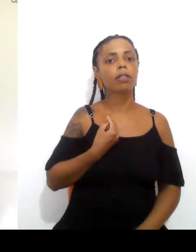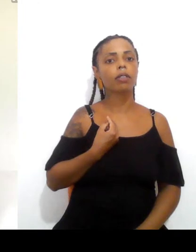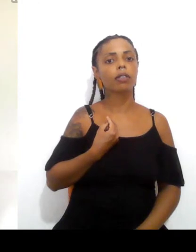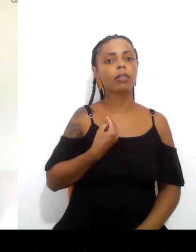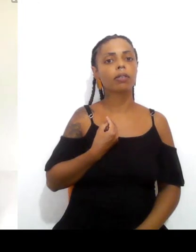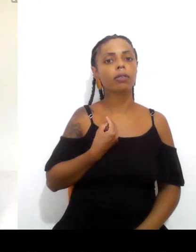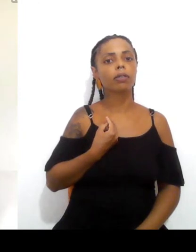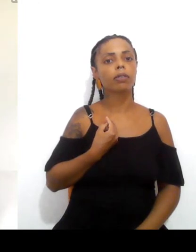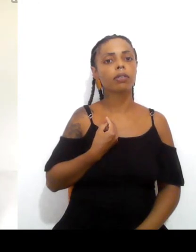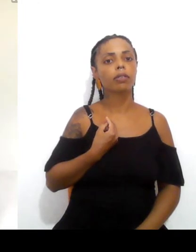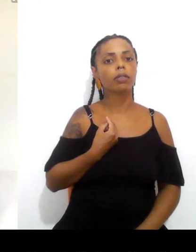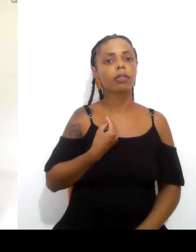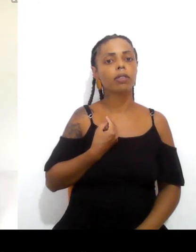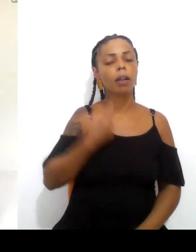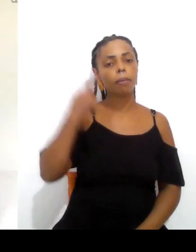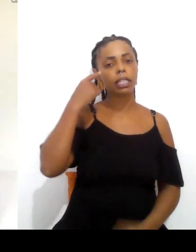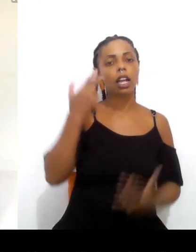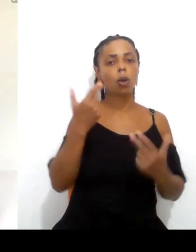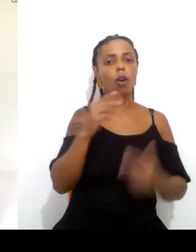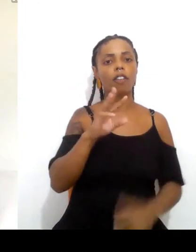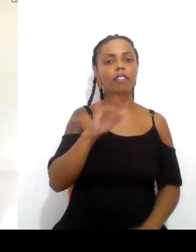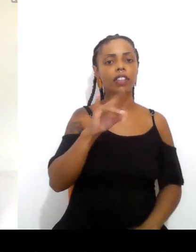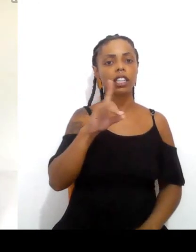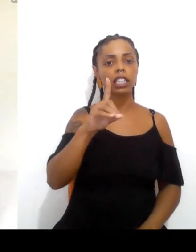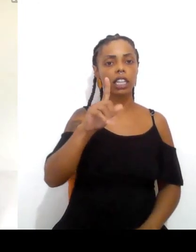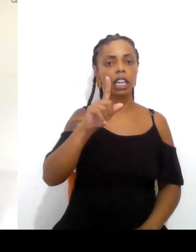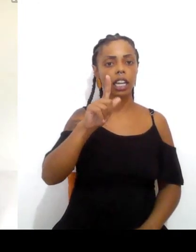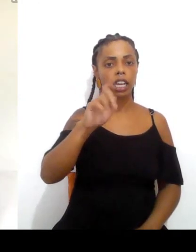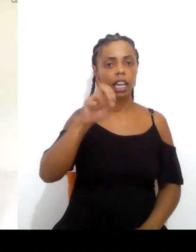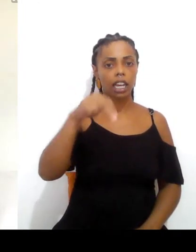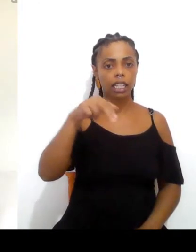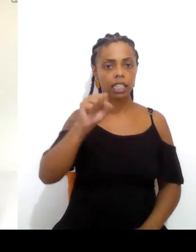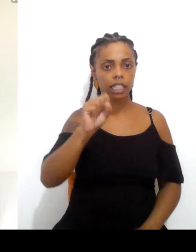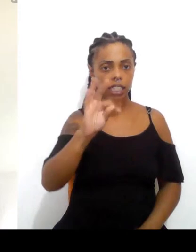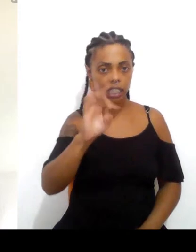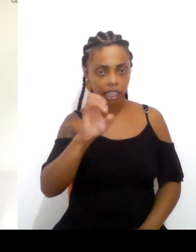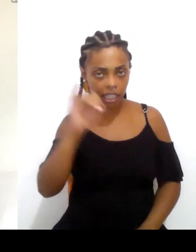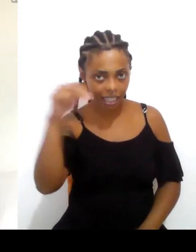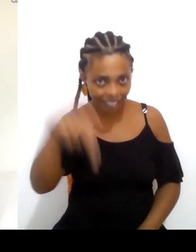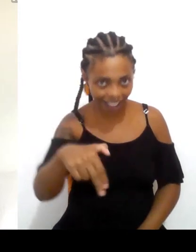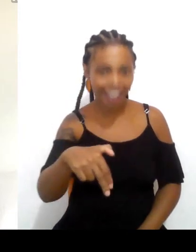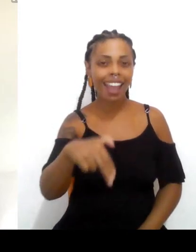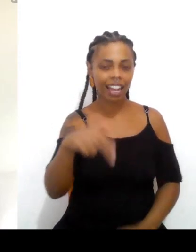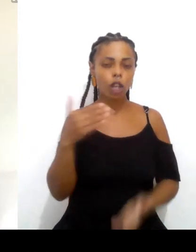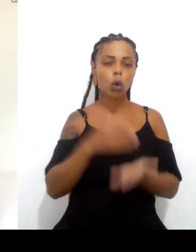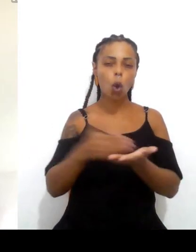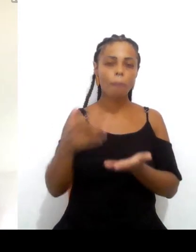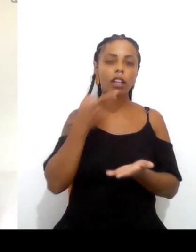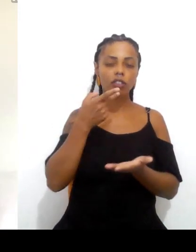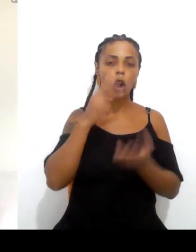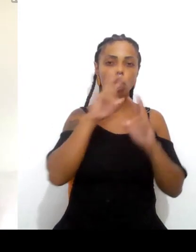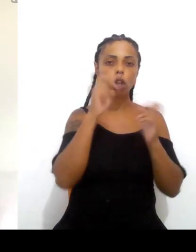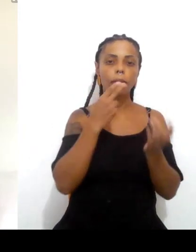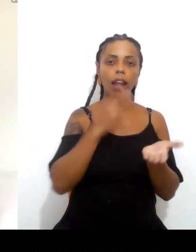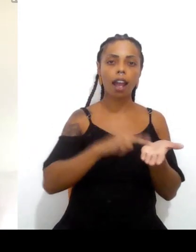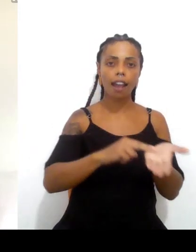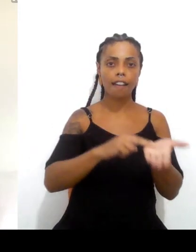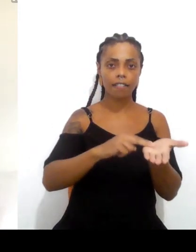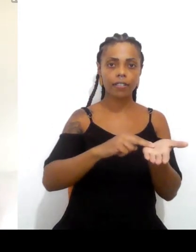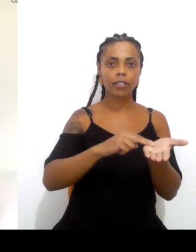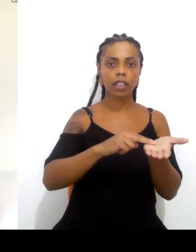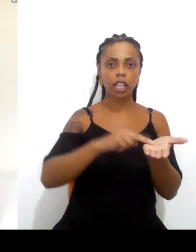vida que está em tratado lógico filosófico logo na introdução menciona